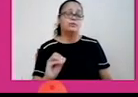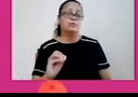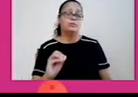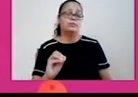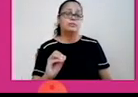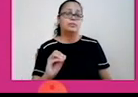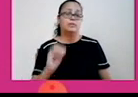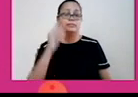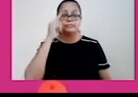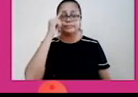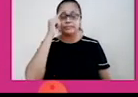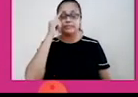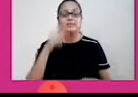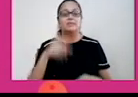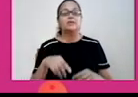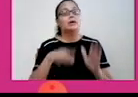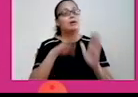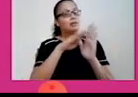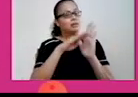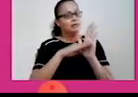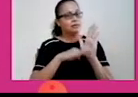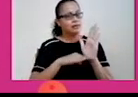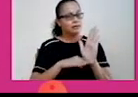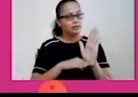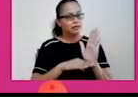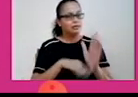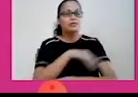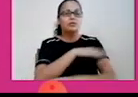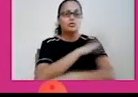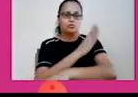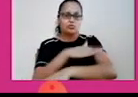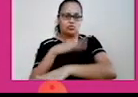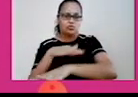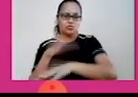outro. Eles estão na lista dos maiores desertos do mundo.